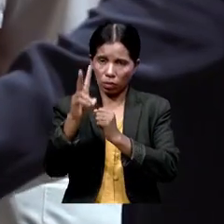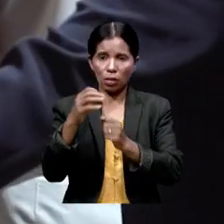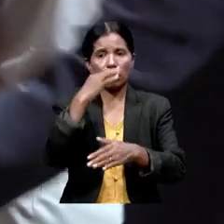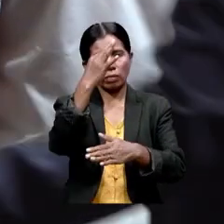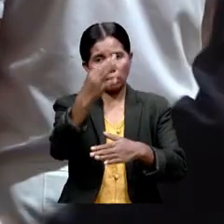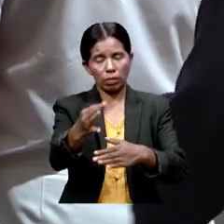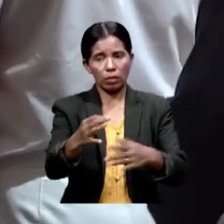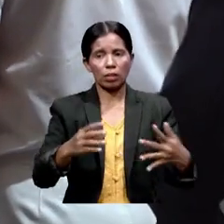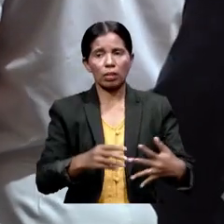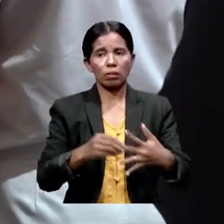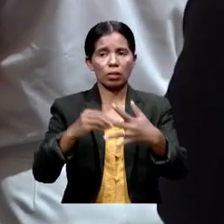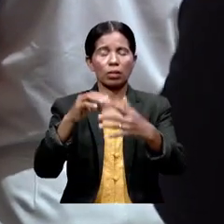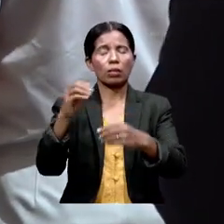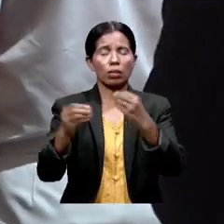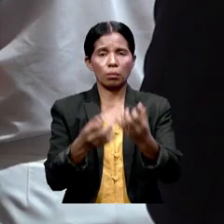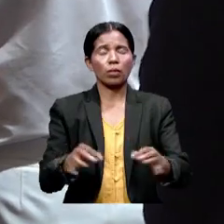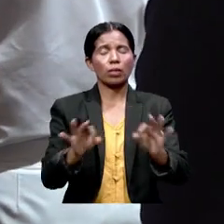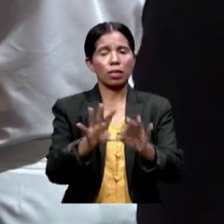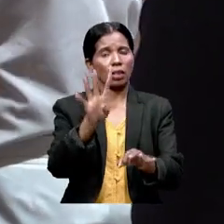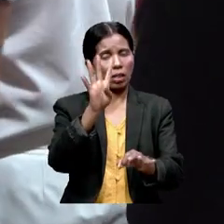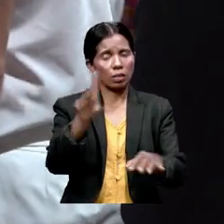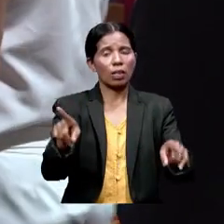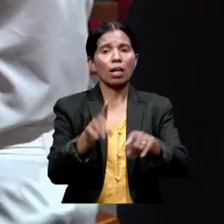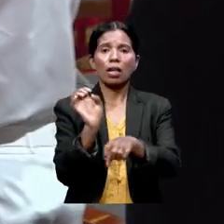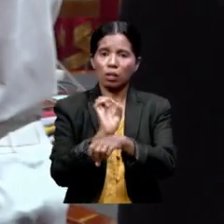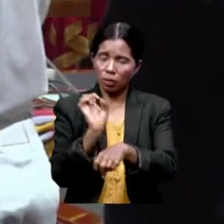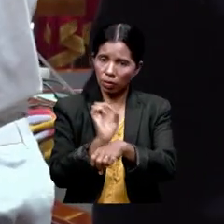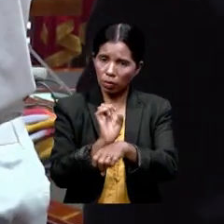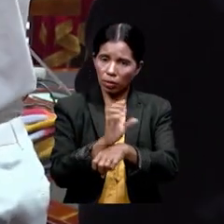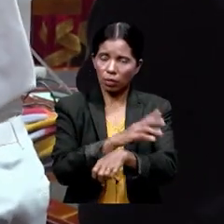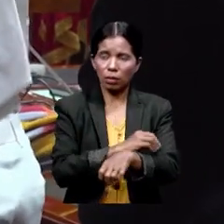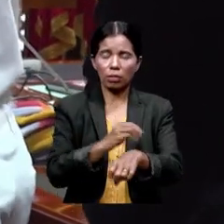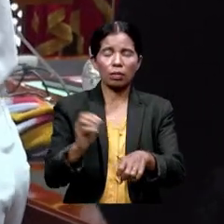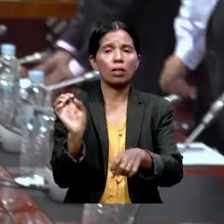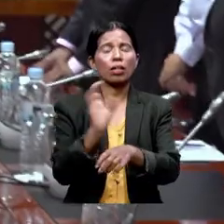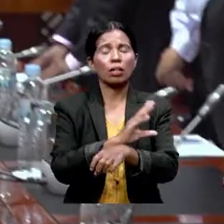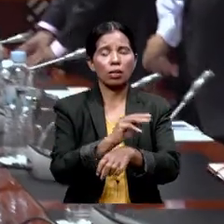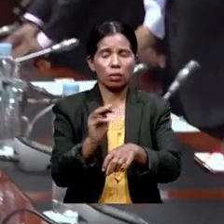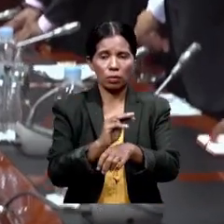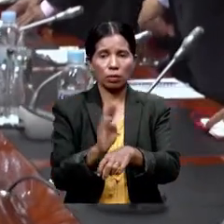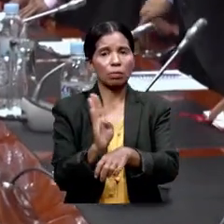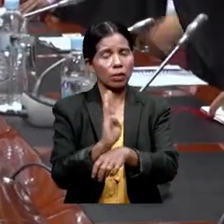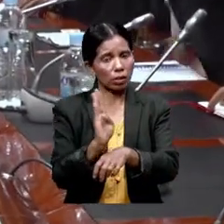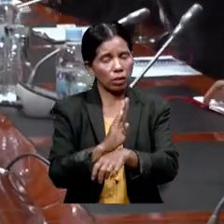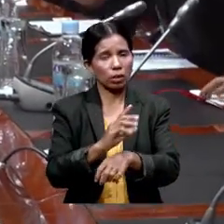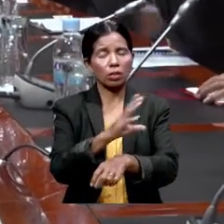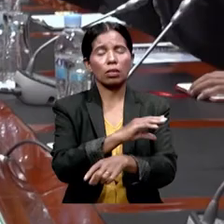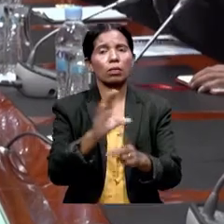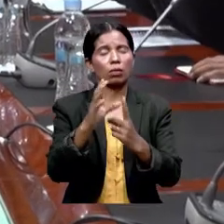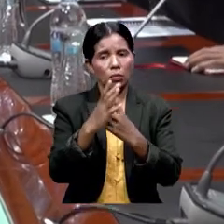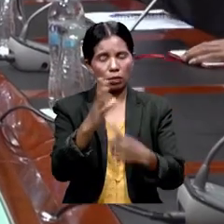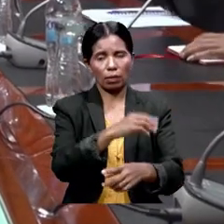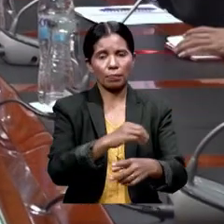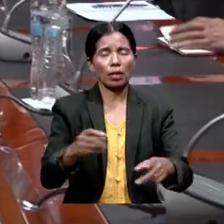futuro, liu e a área importante hat macanesa na economia, negócio, turismo, no cultura. Diplomata na Actuir, França moça